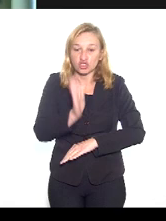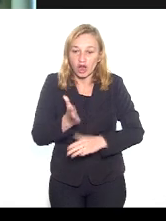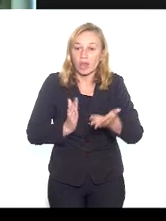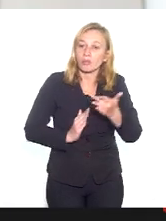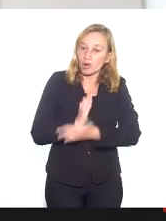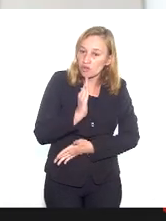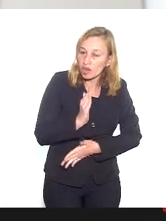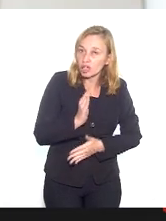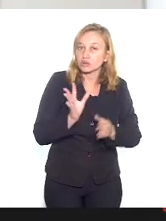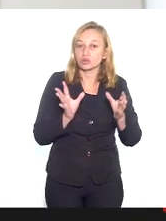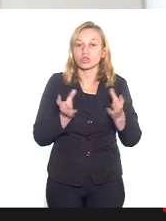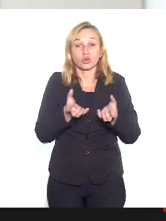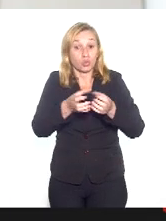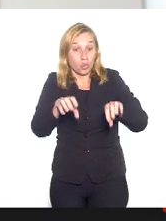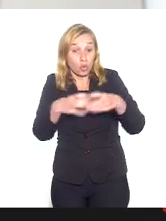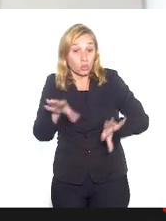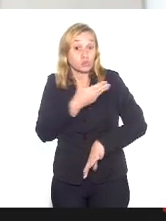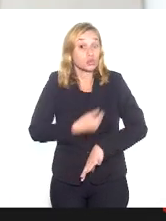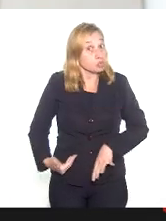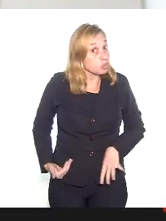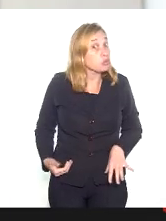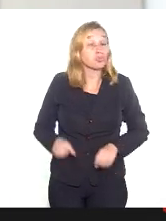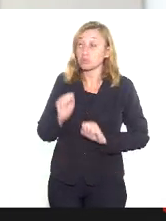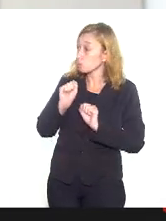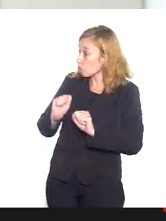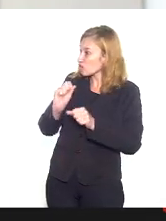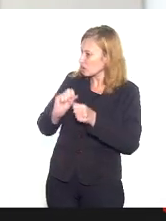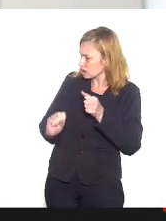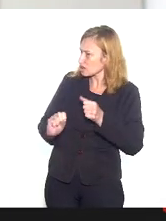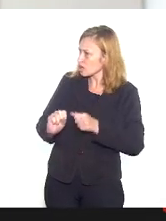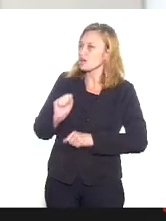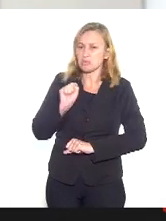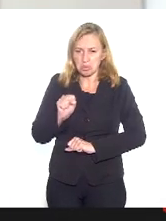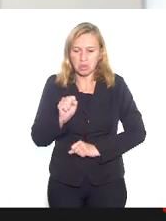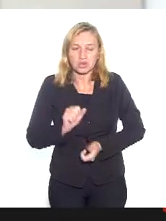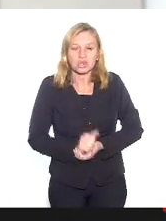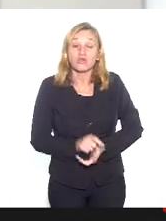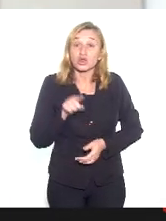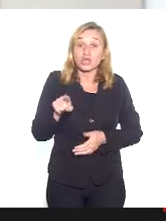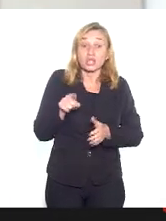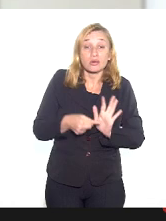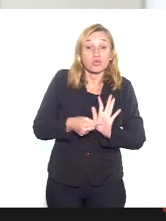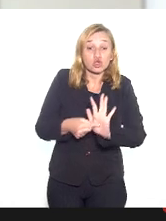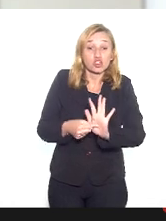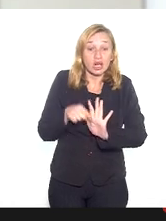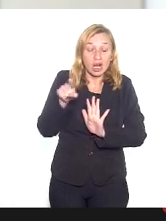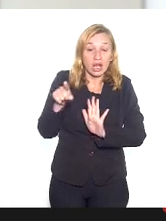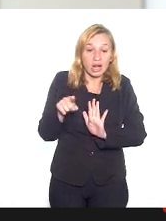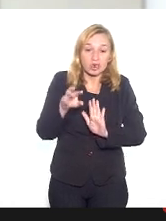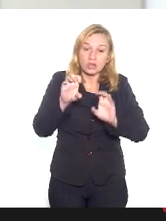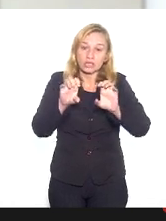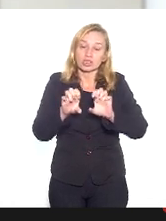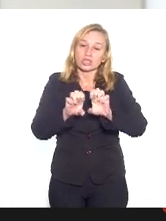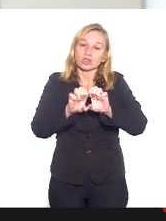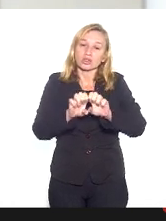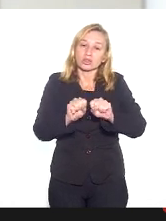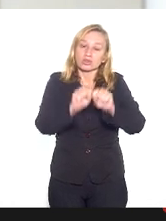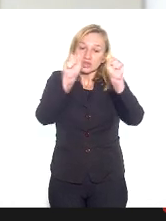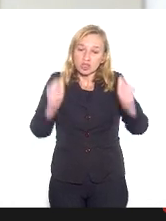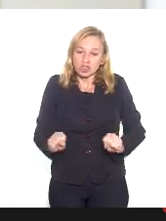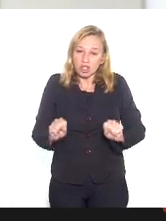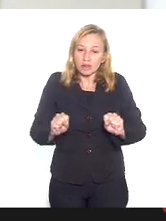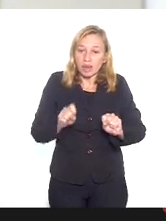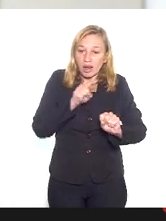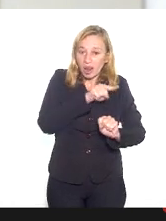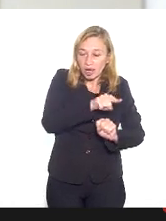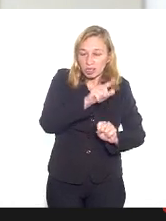aprovados em concurso público. Isso pode fazer legalmente, não é direcionar o concurso, é você colocar um sistema de pontuação onde a